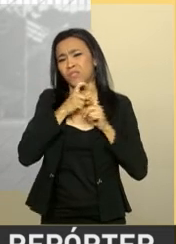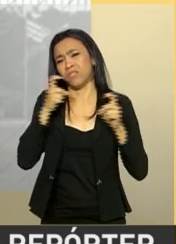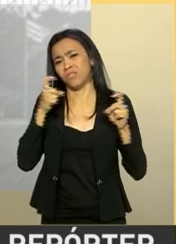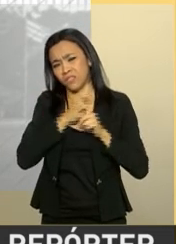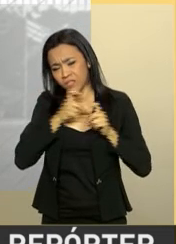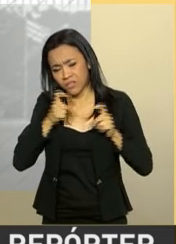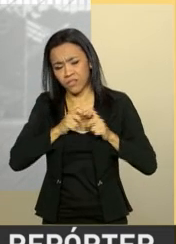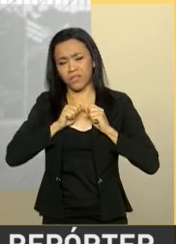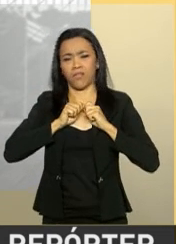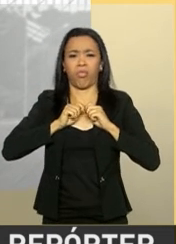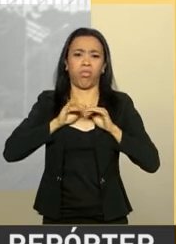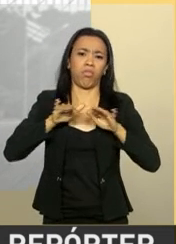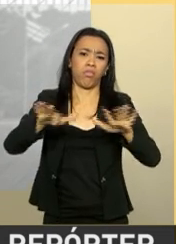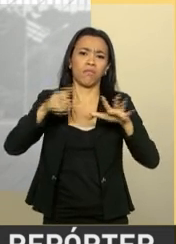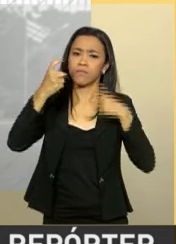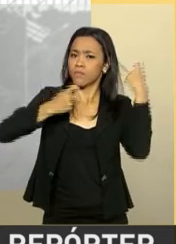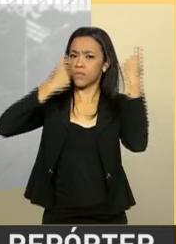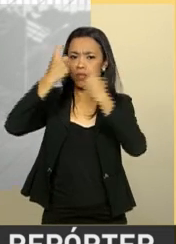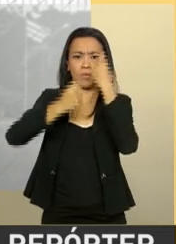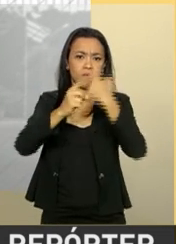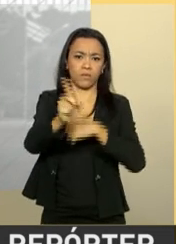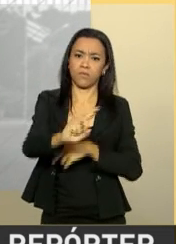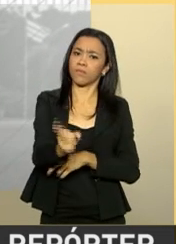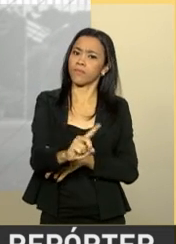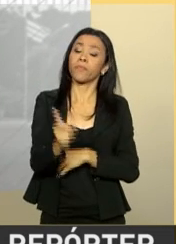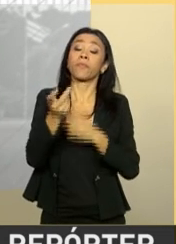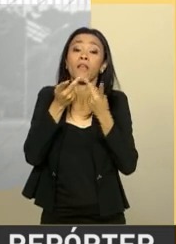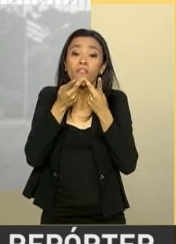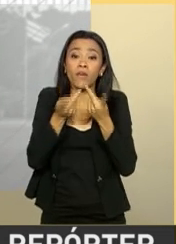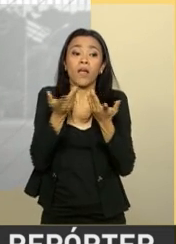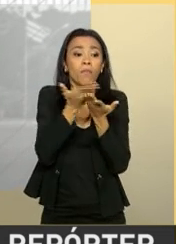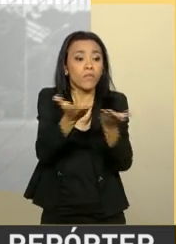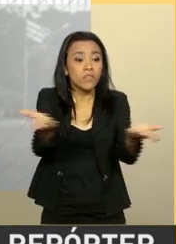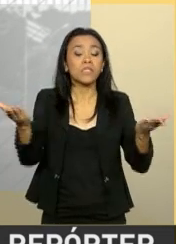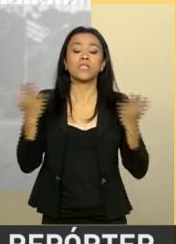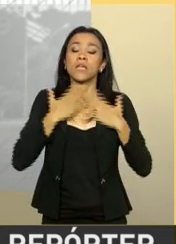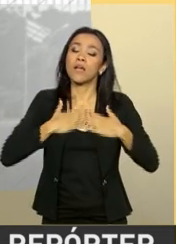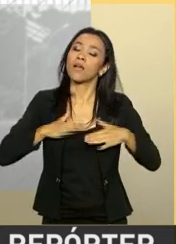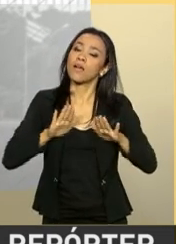não tem que se preocupar com isso eu quero tranquilizar as famílias que precisam do bolsa família